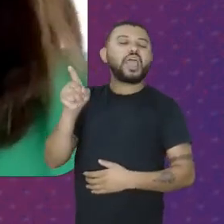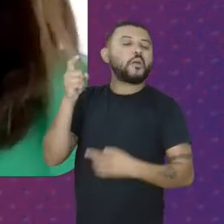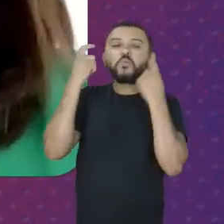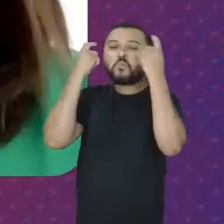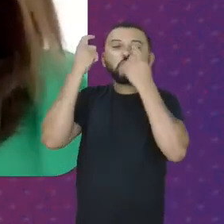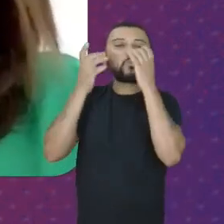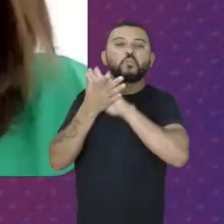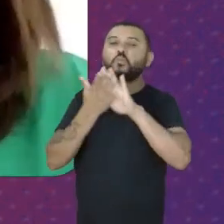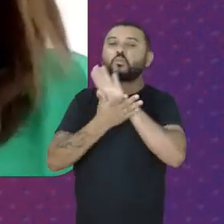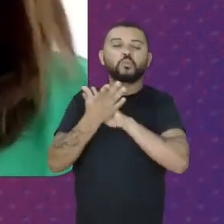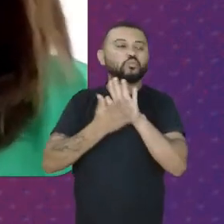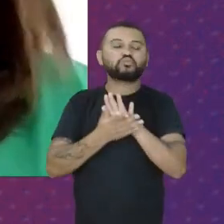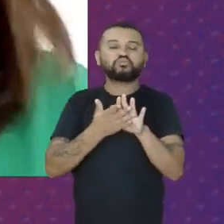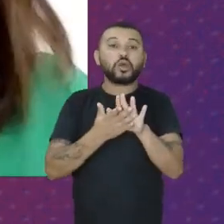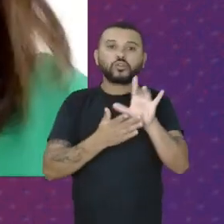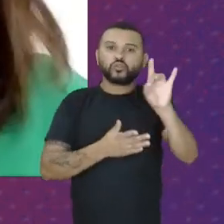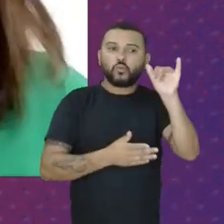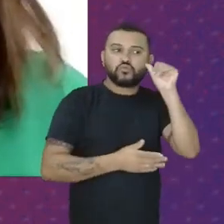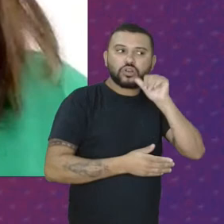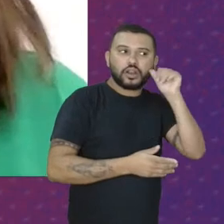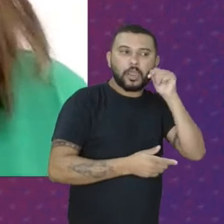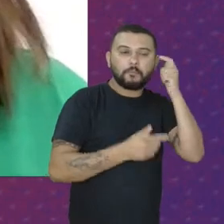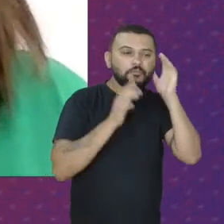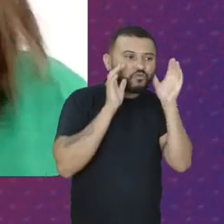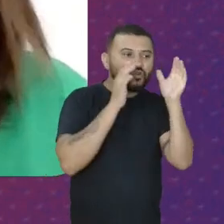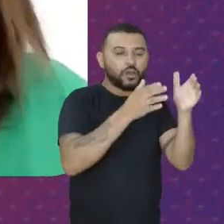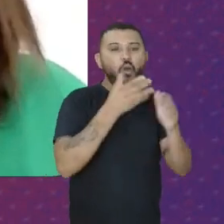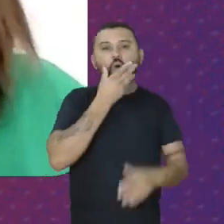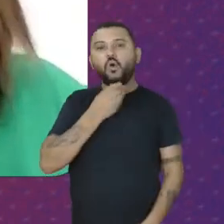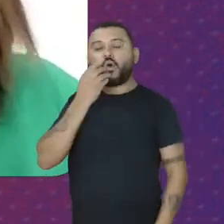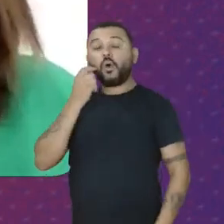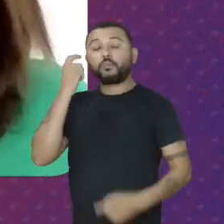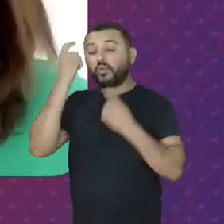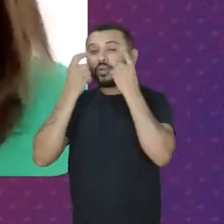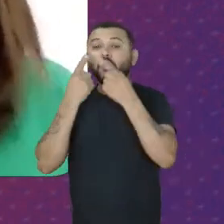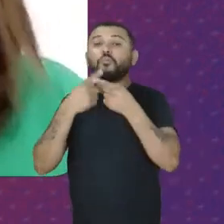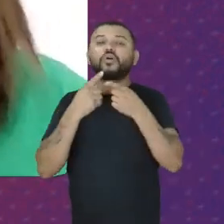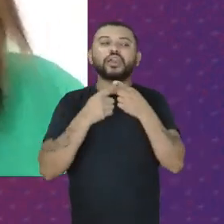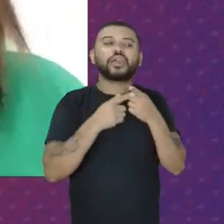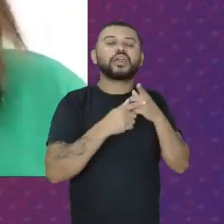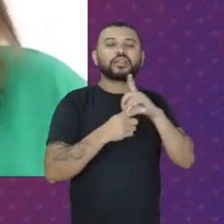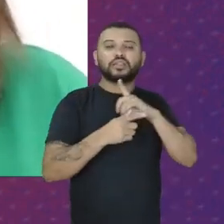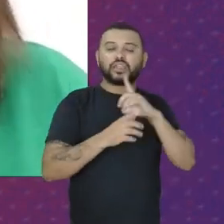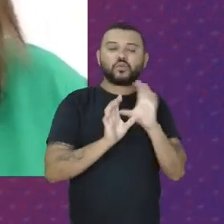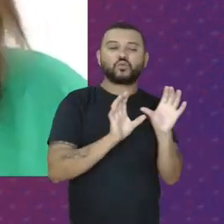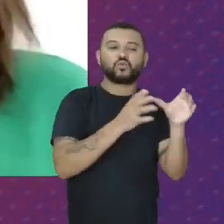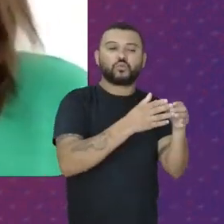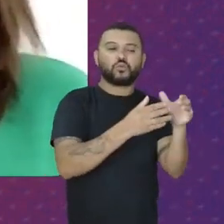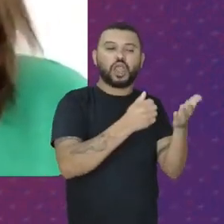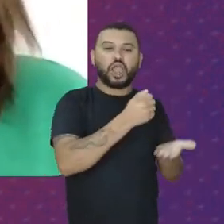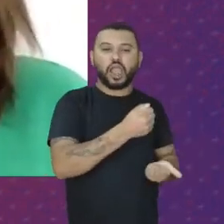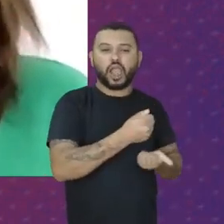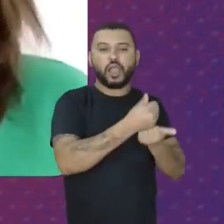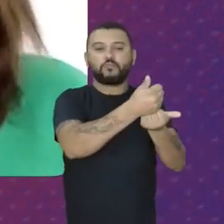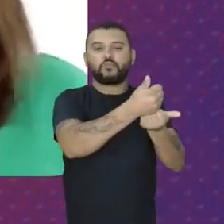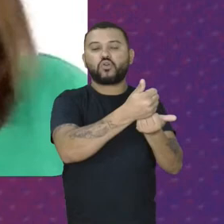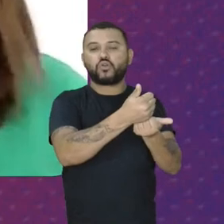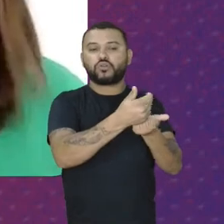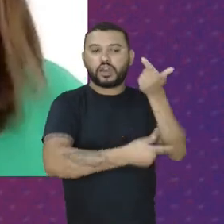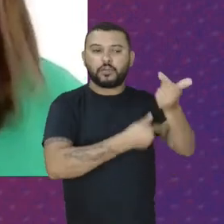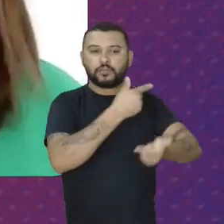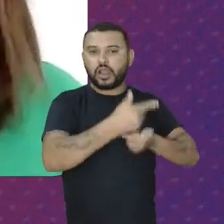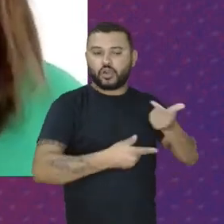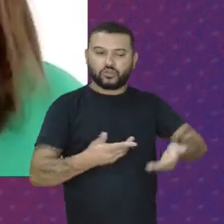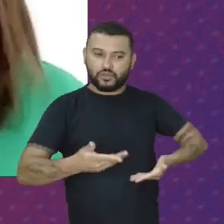preocupam com essa dimensão, os homens parlamentares. Por quê? Porque eles têm uma rede de apoio e de serviços